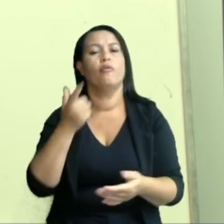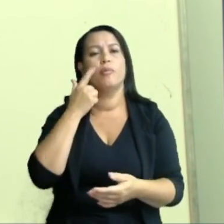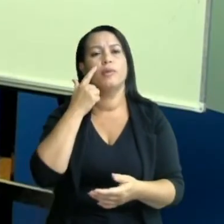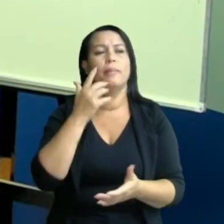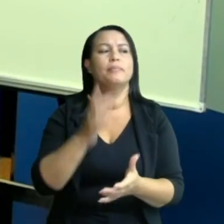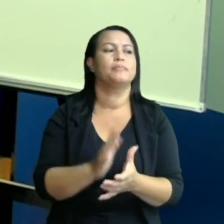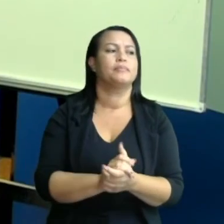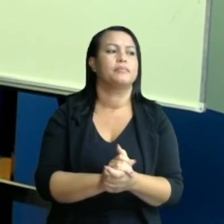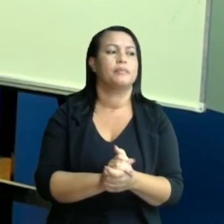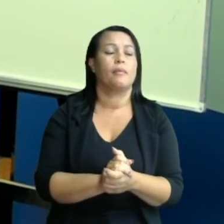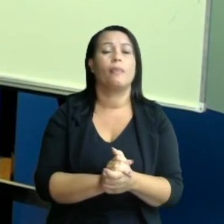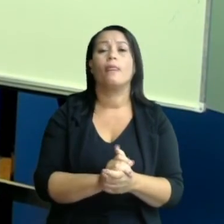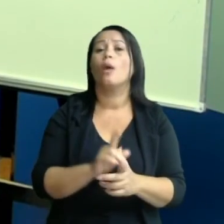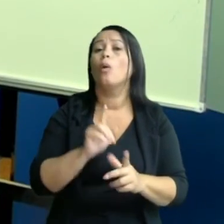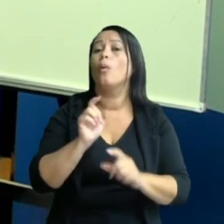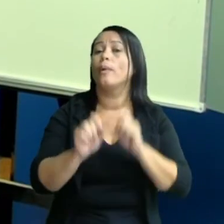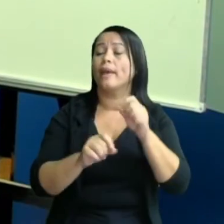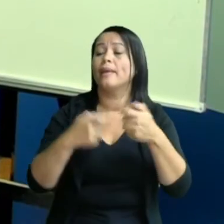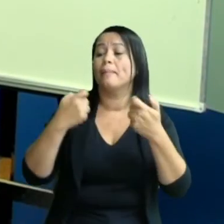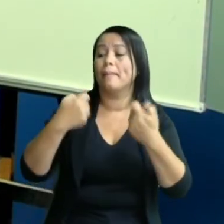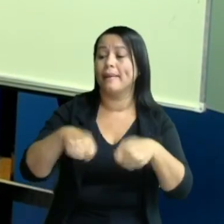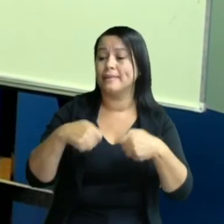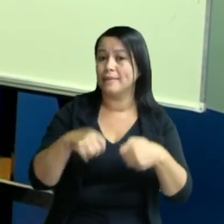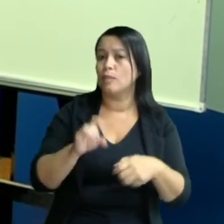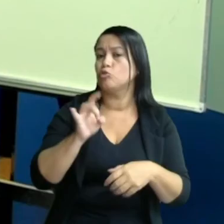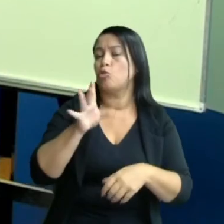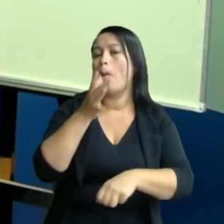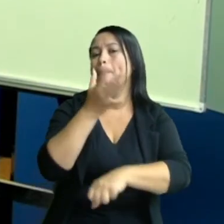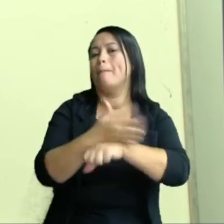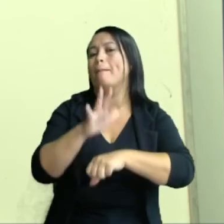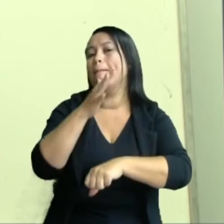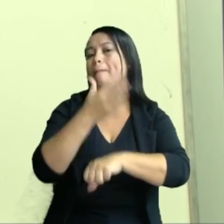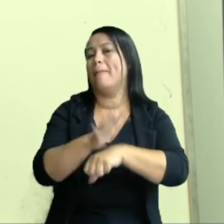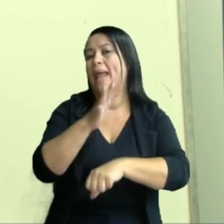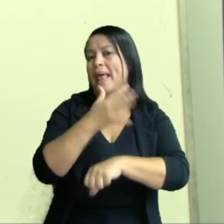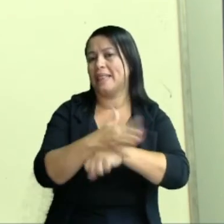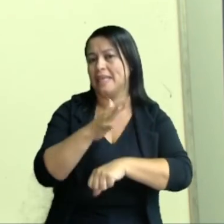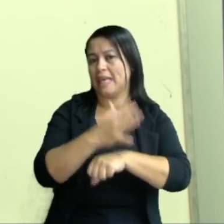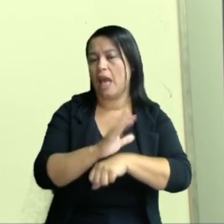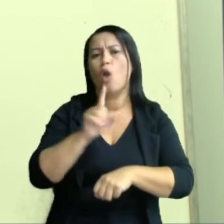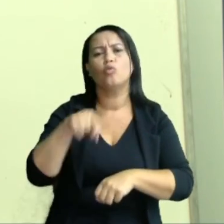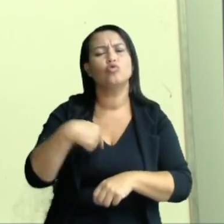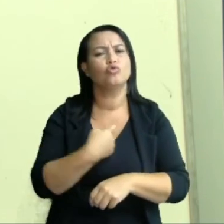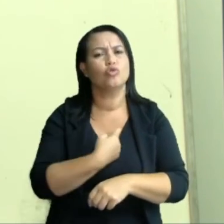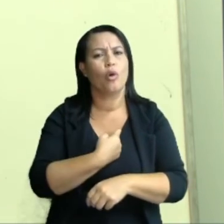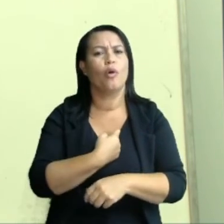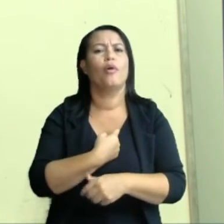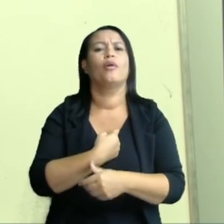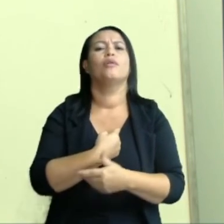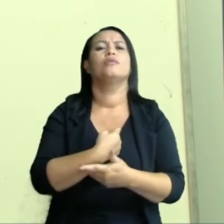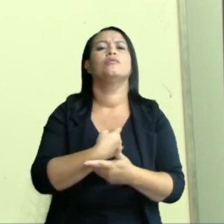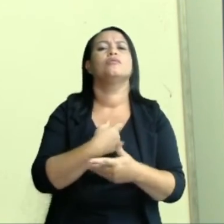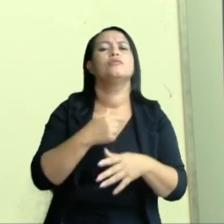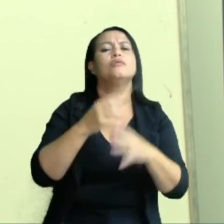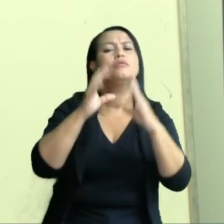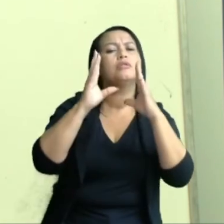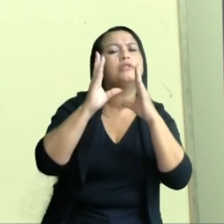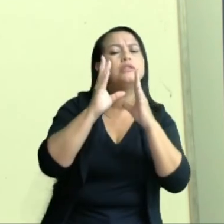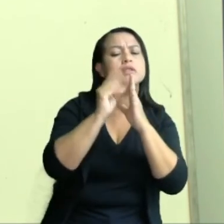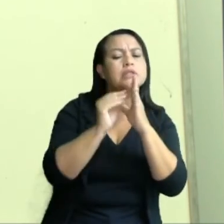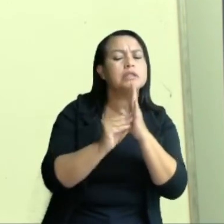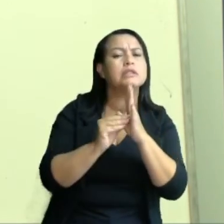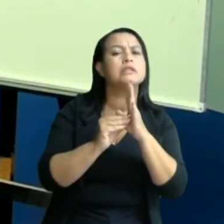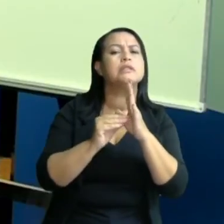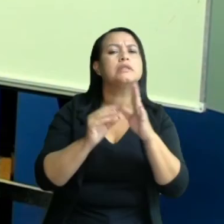Pronto. Então, o que precisamos é só praticar os nossos cálculos, ok?